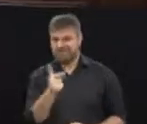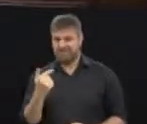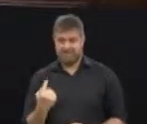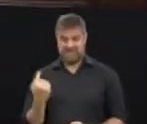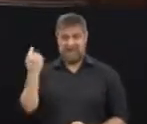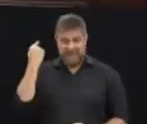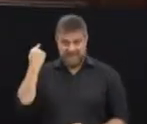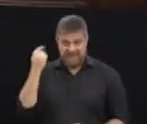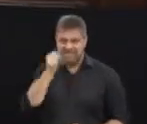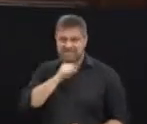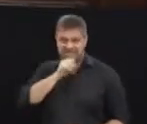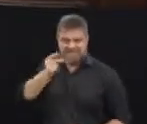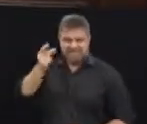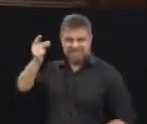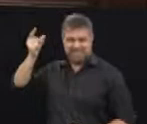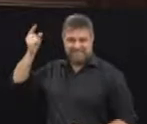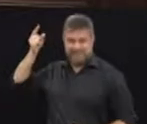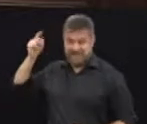não ter as